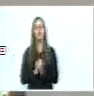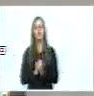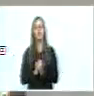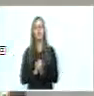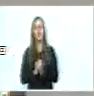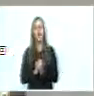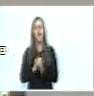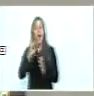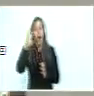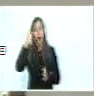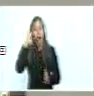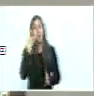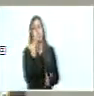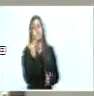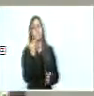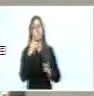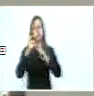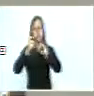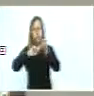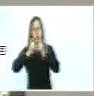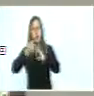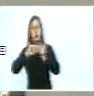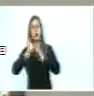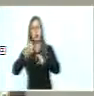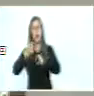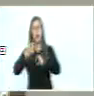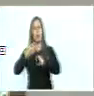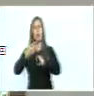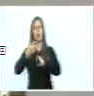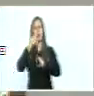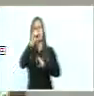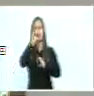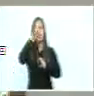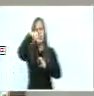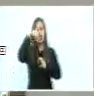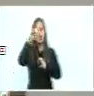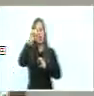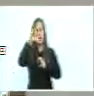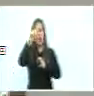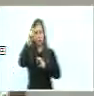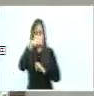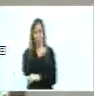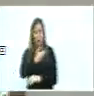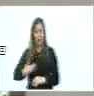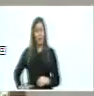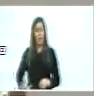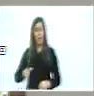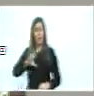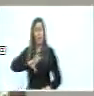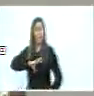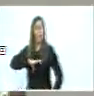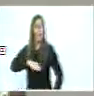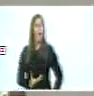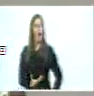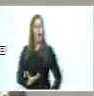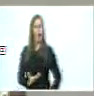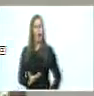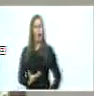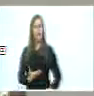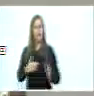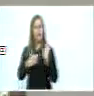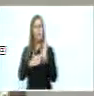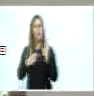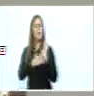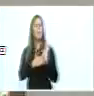aconteceu uma reunião com o sindicato e o governo teve a coragem de... A proposta